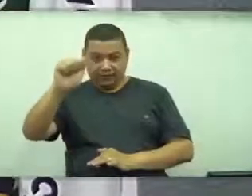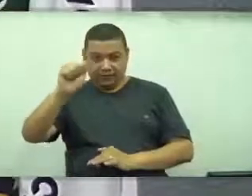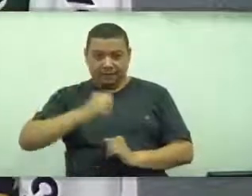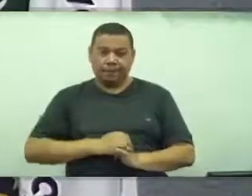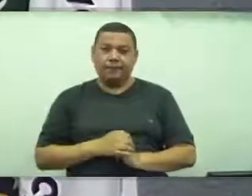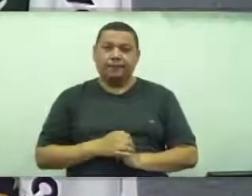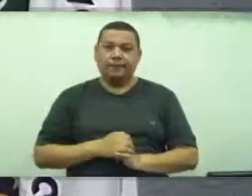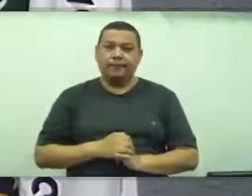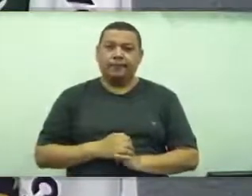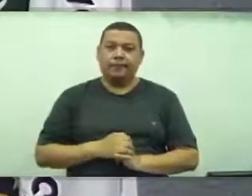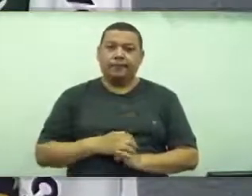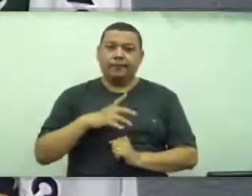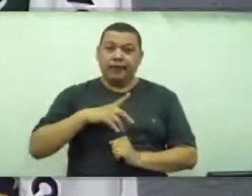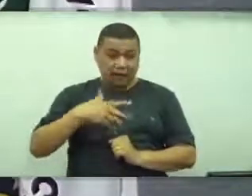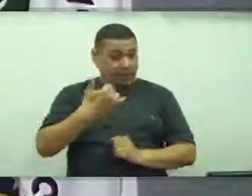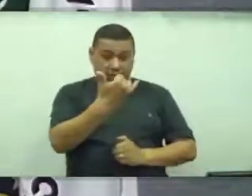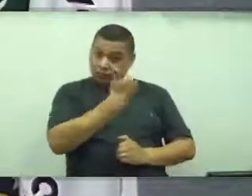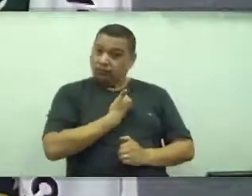Ela